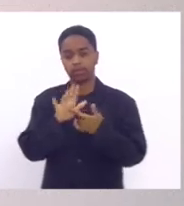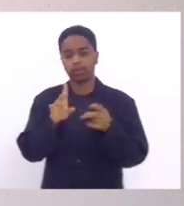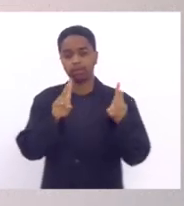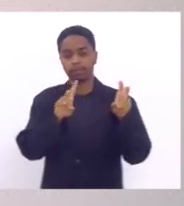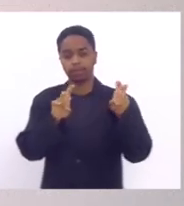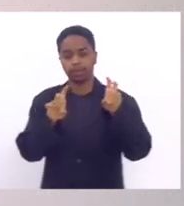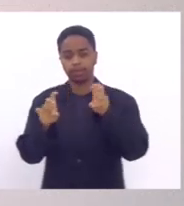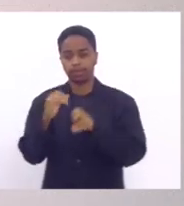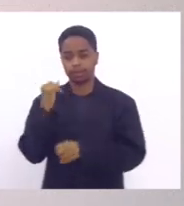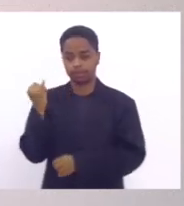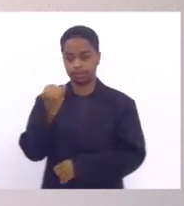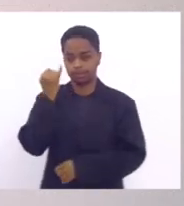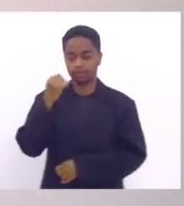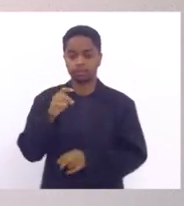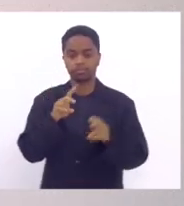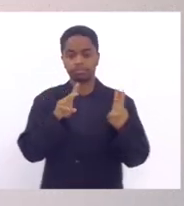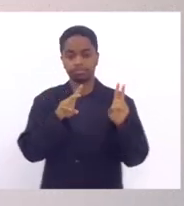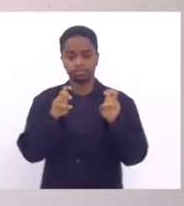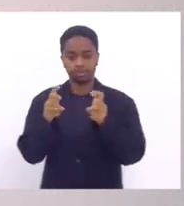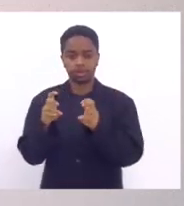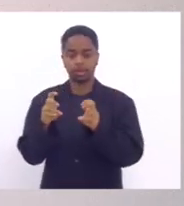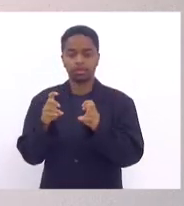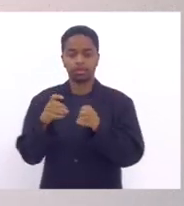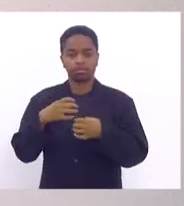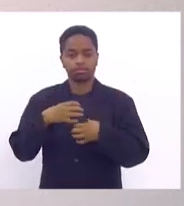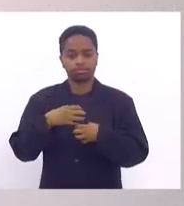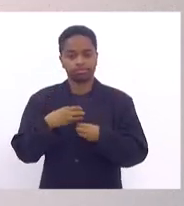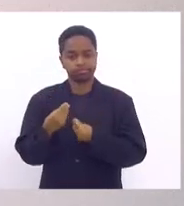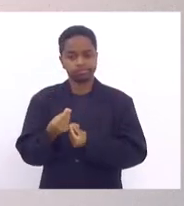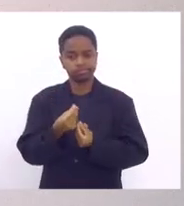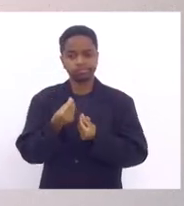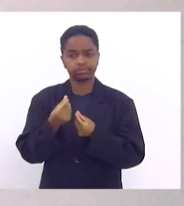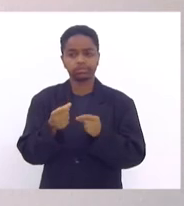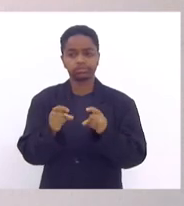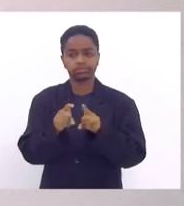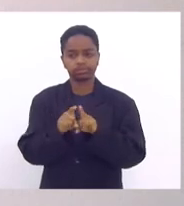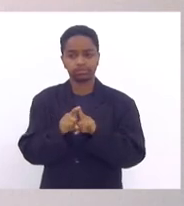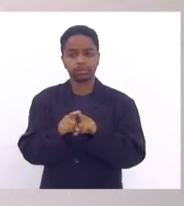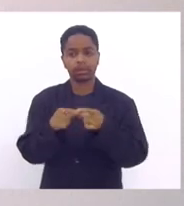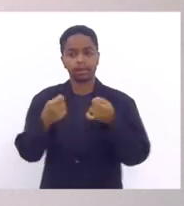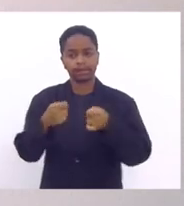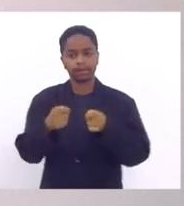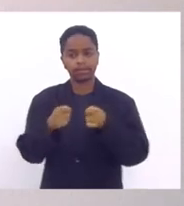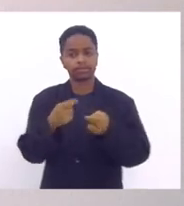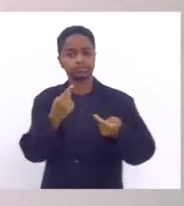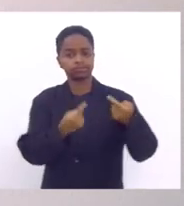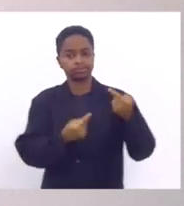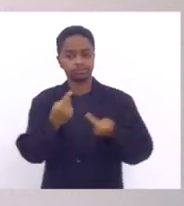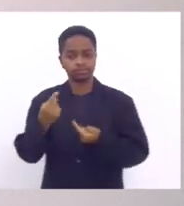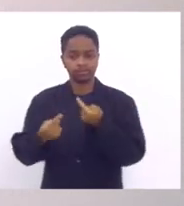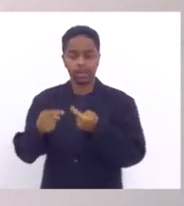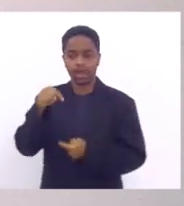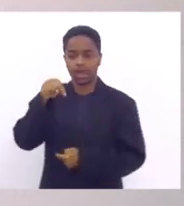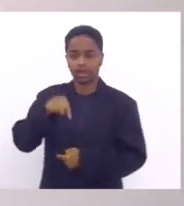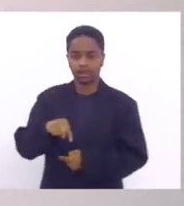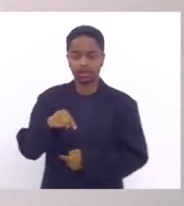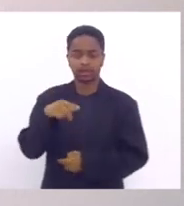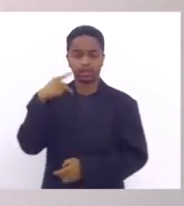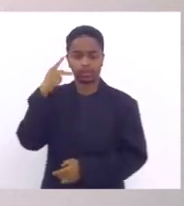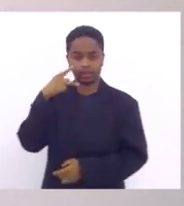importantes muito sensíveis e eh que precisam ser enfrentados tanto pelos parlamentares e